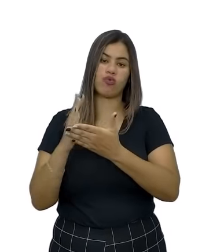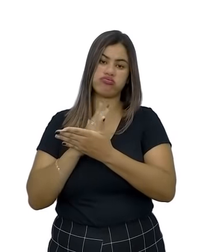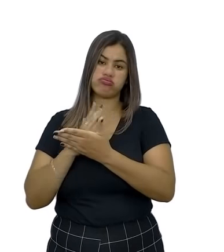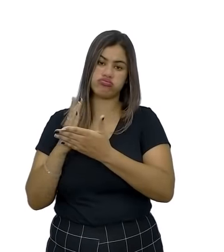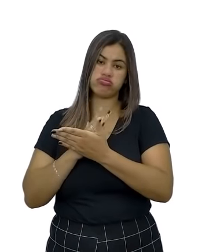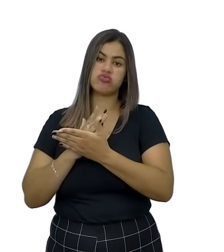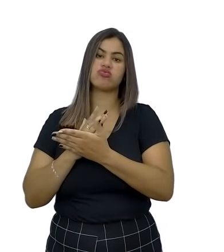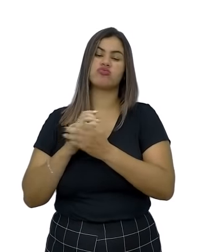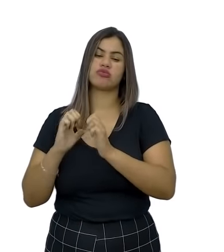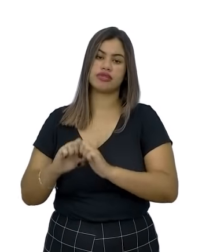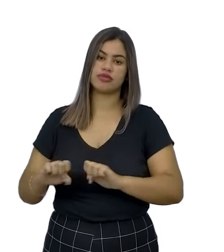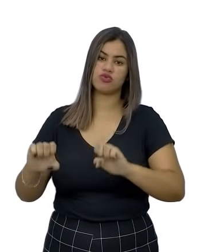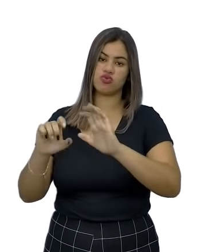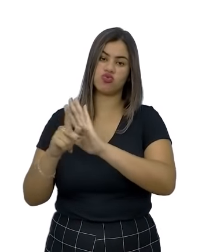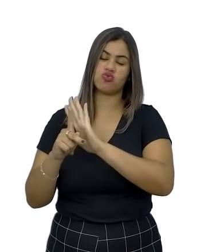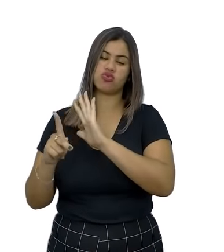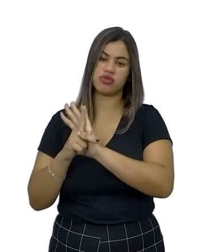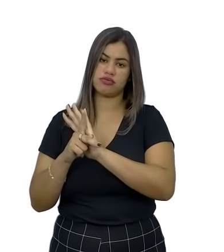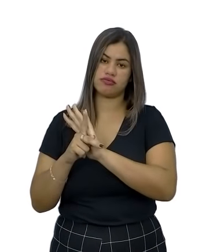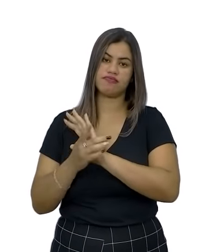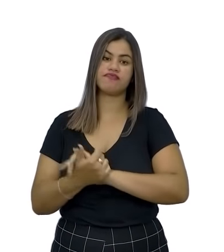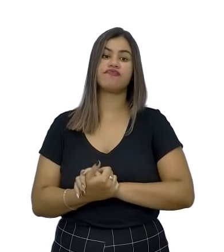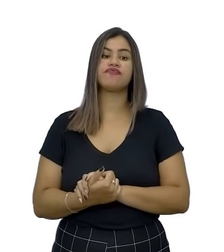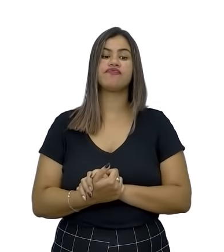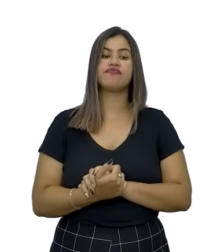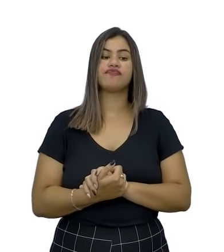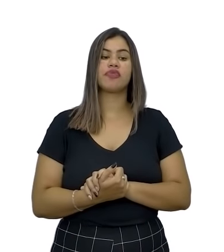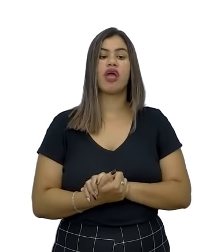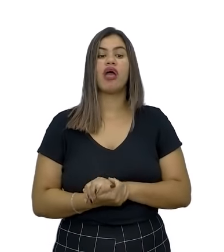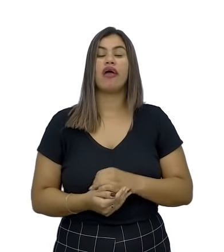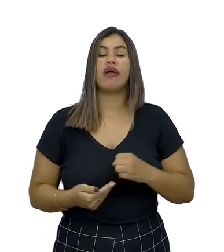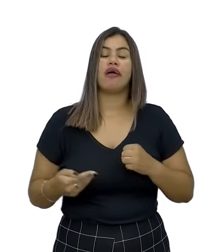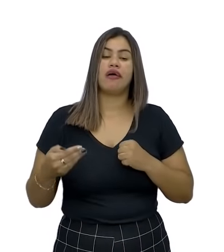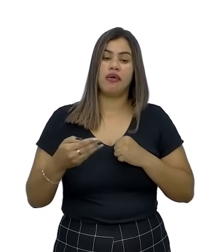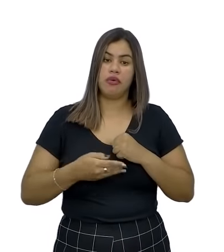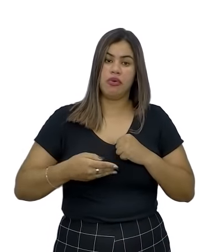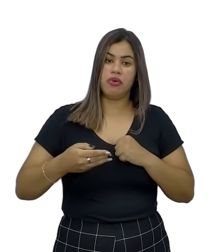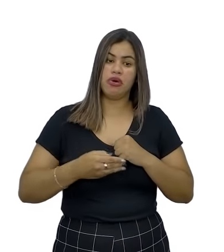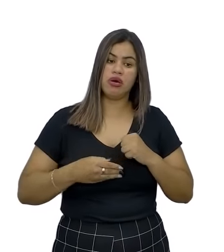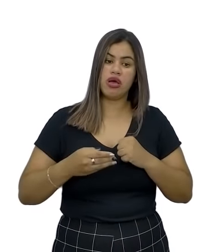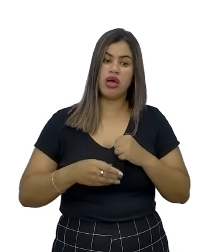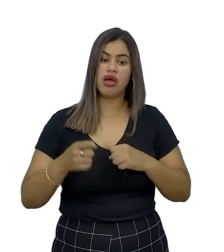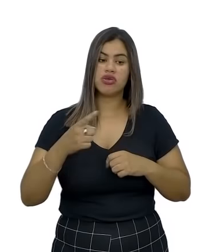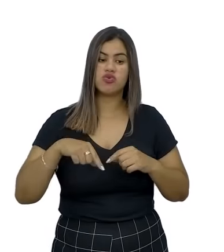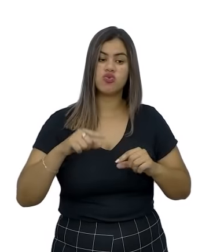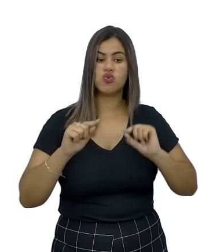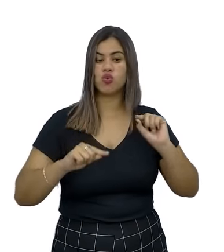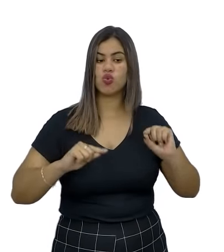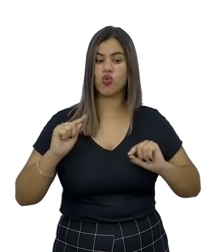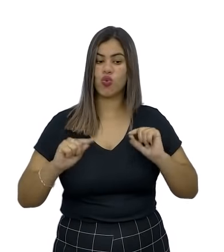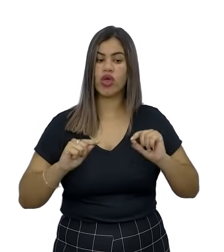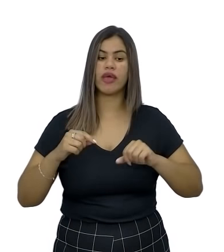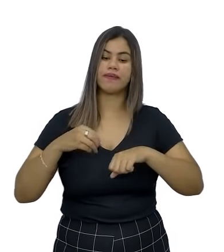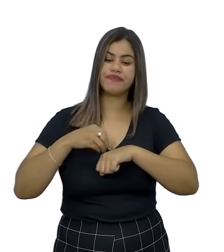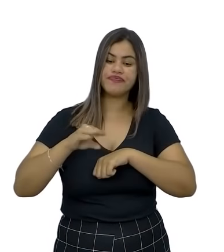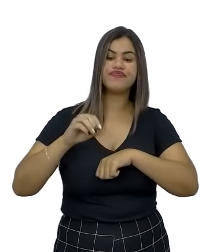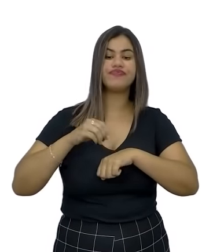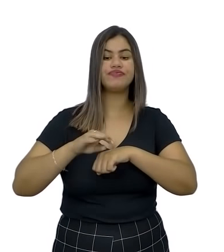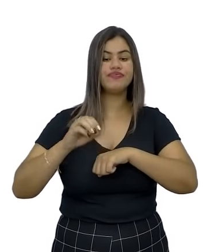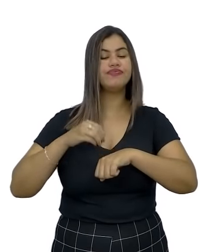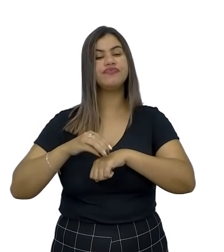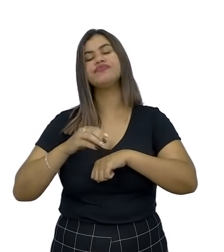percurso educacional dos estudantes, tá? Essa matriz também, pelo que a gente já viu, né, ela orientou